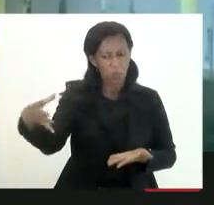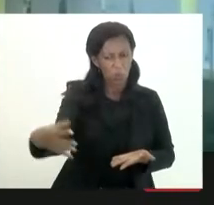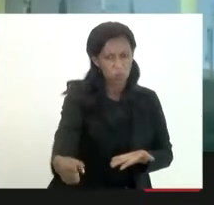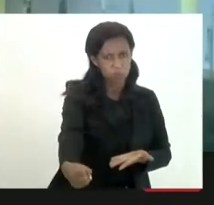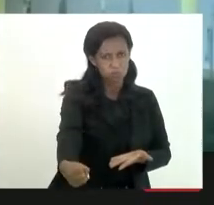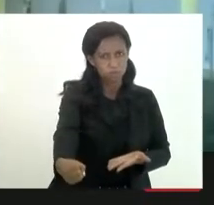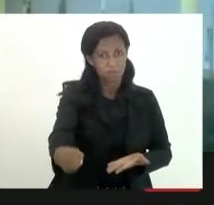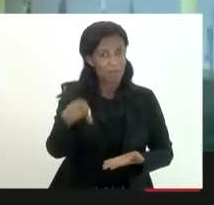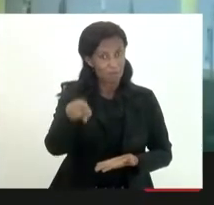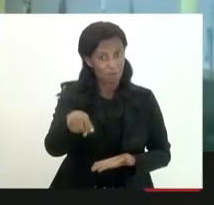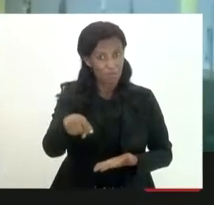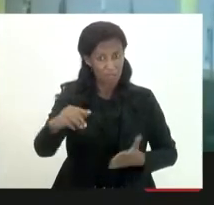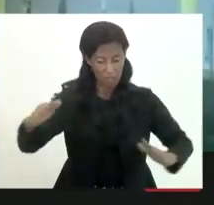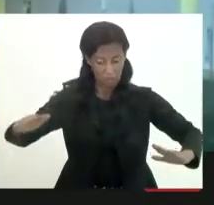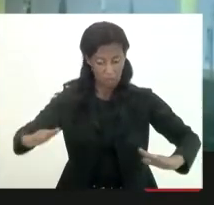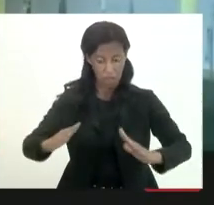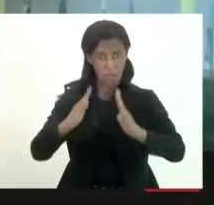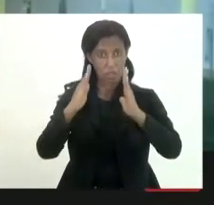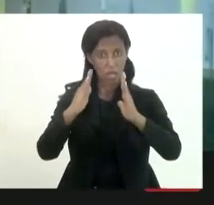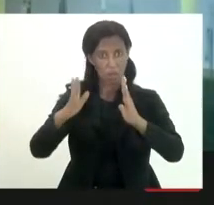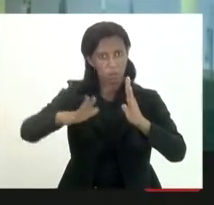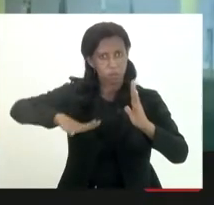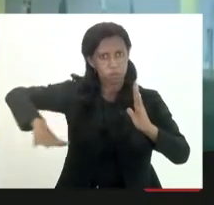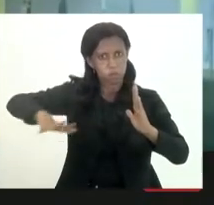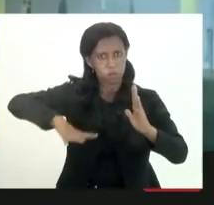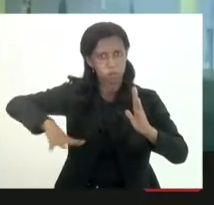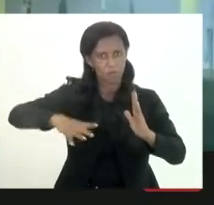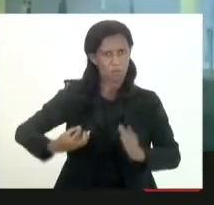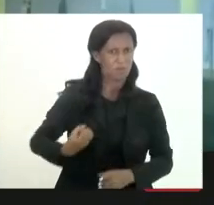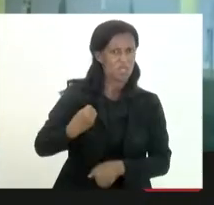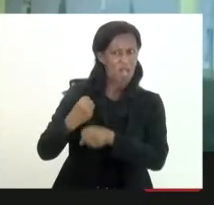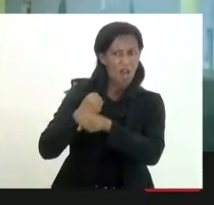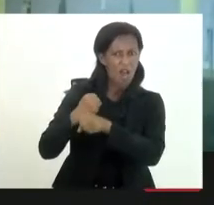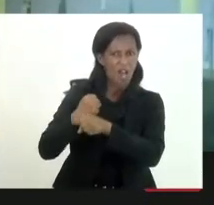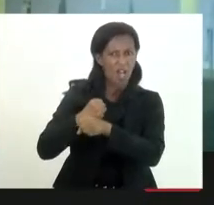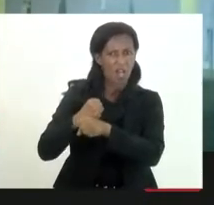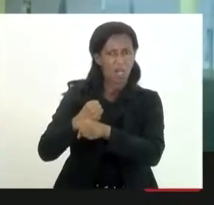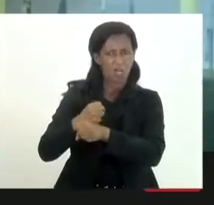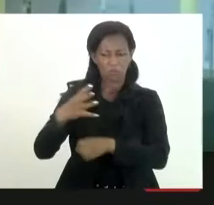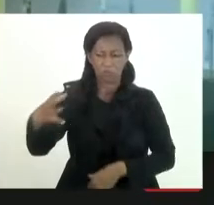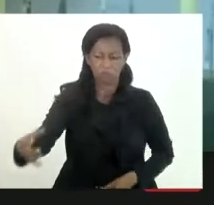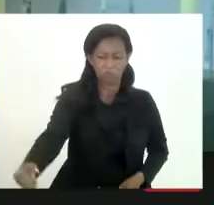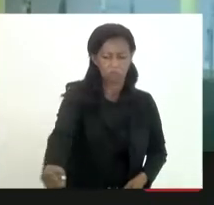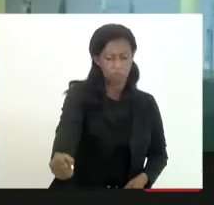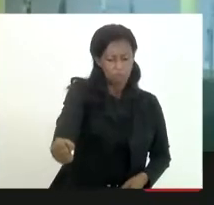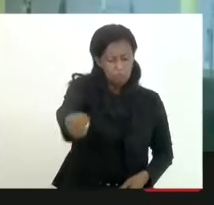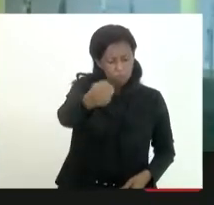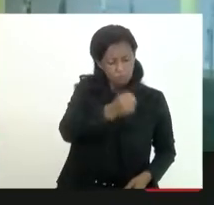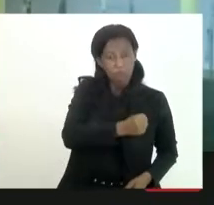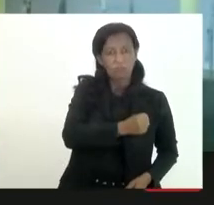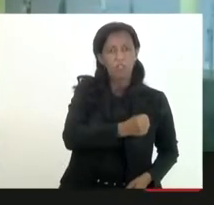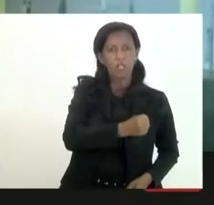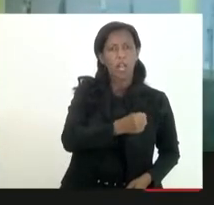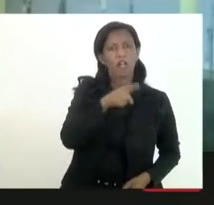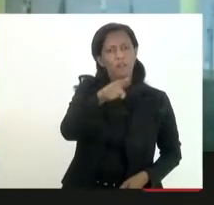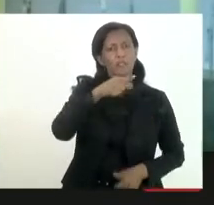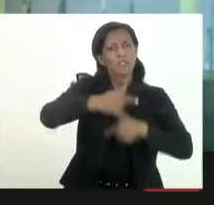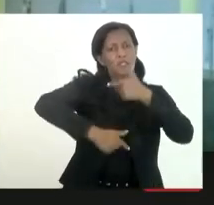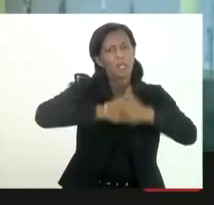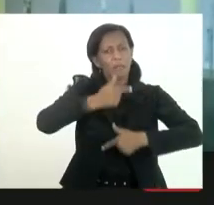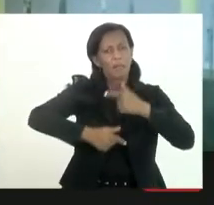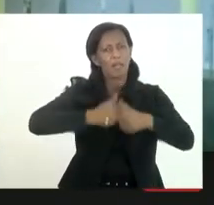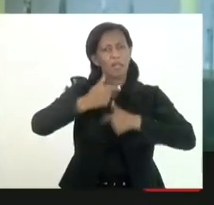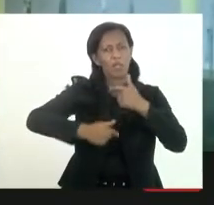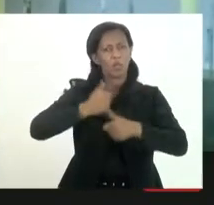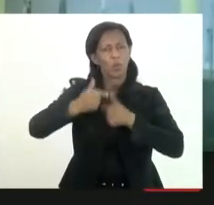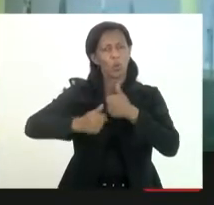seu templo, que você passou anos e anos botando pedra por pedra, tijolo por tijolo,